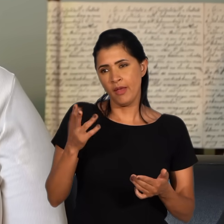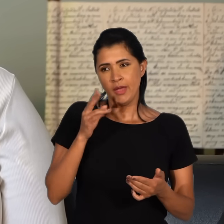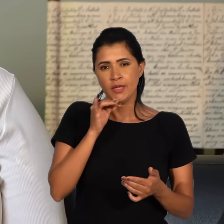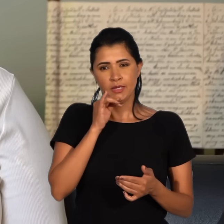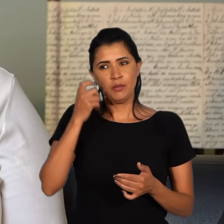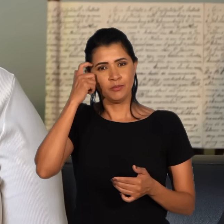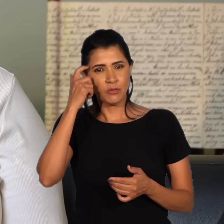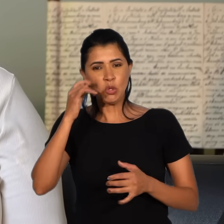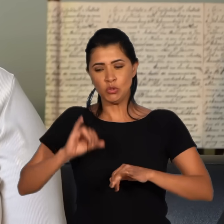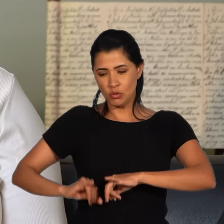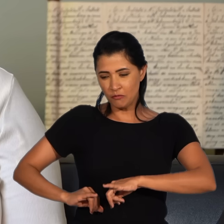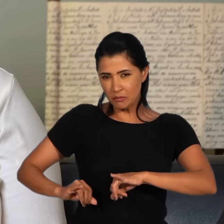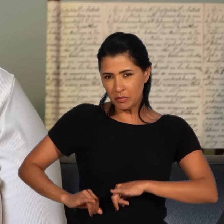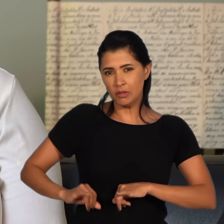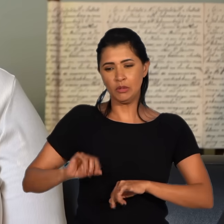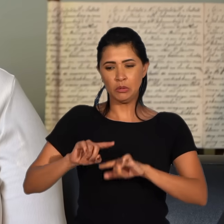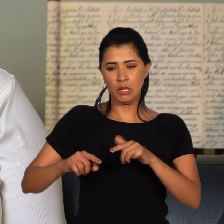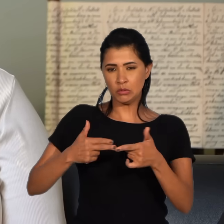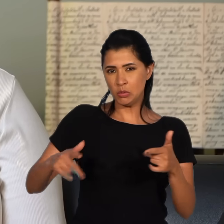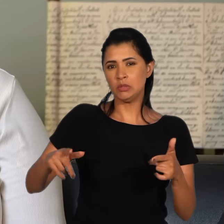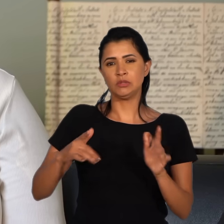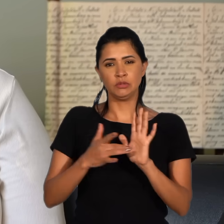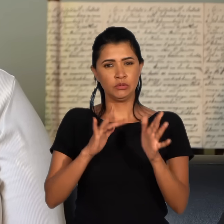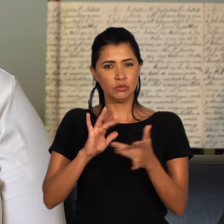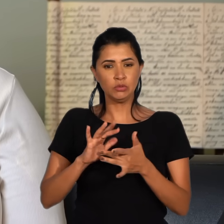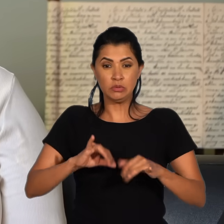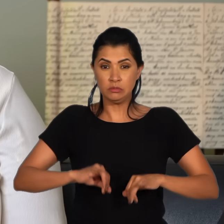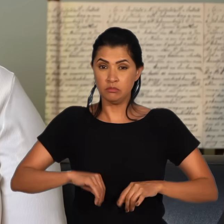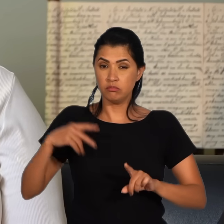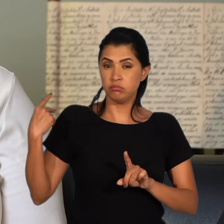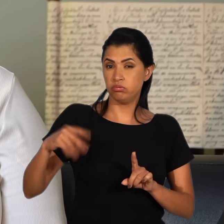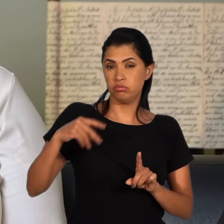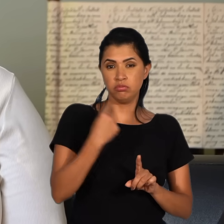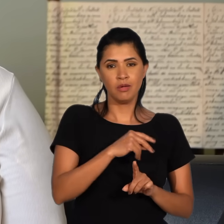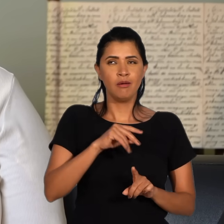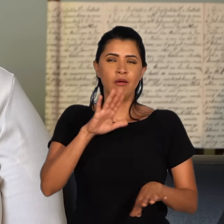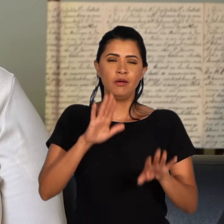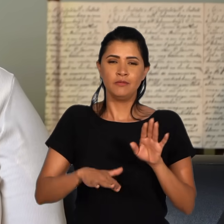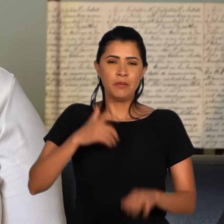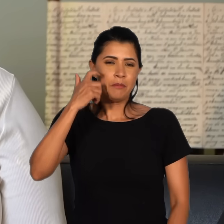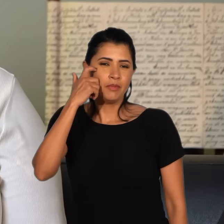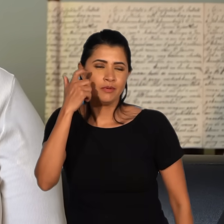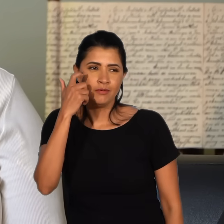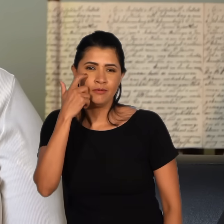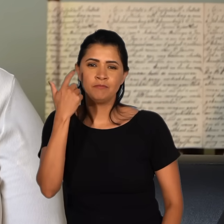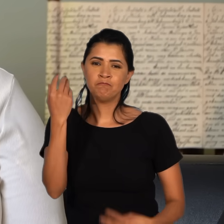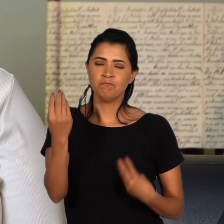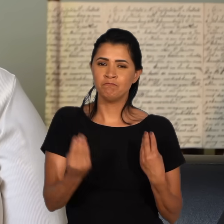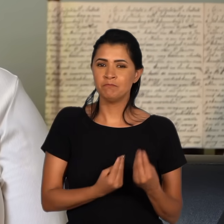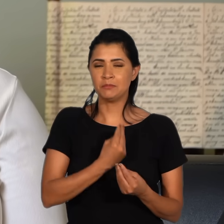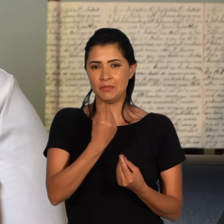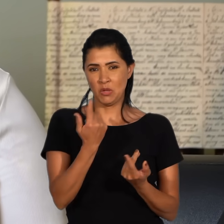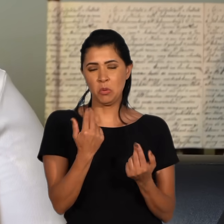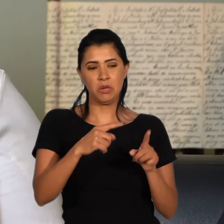pouco na cena do sofrimento de tudo que ele teve que passar a gente acha talvez até como